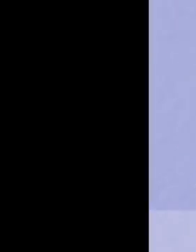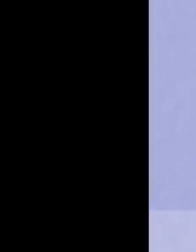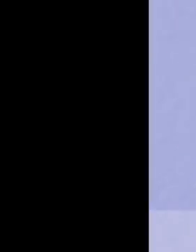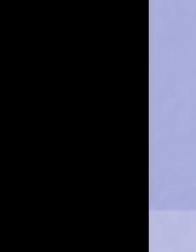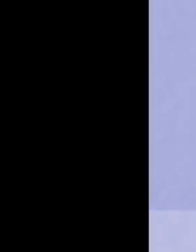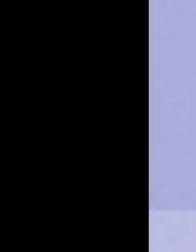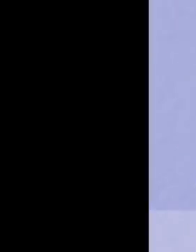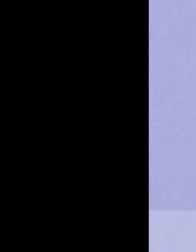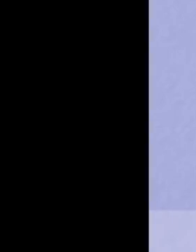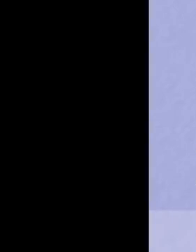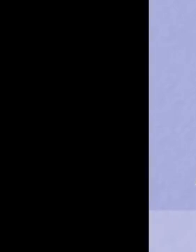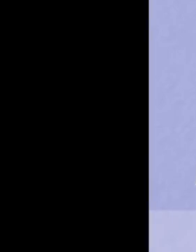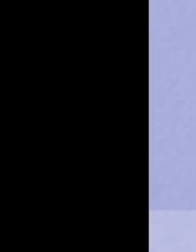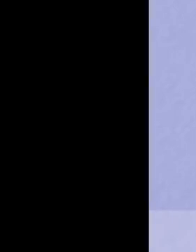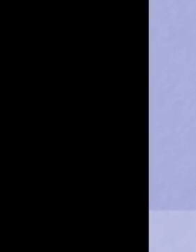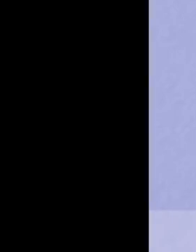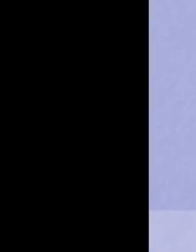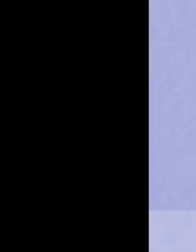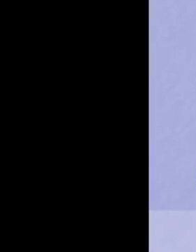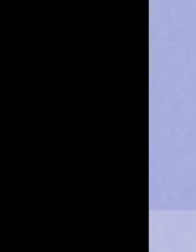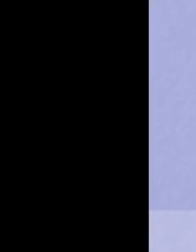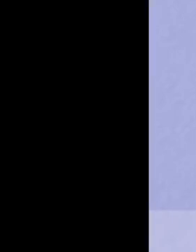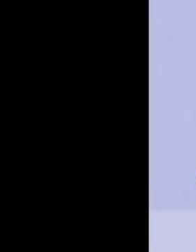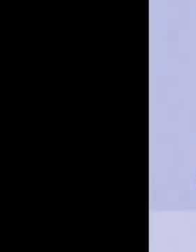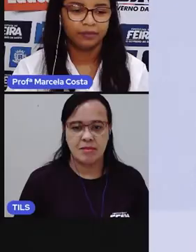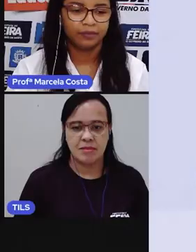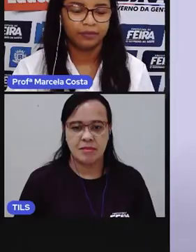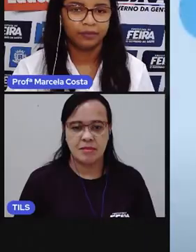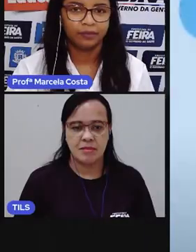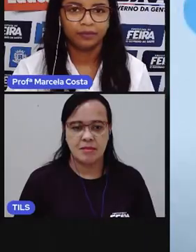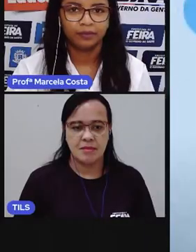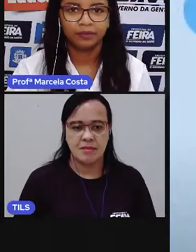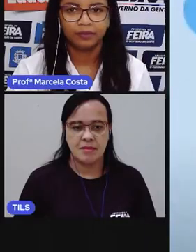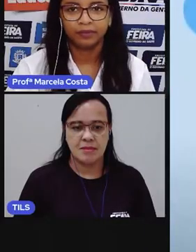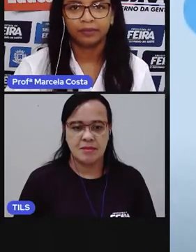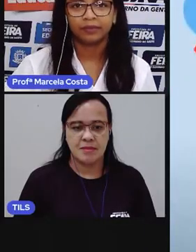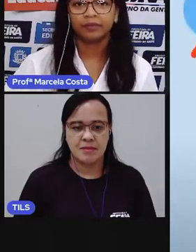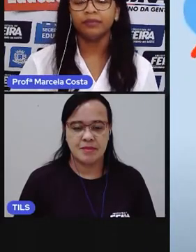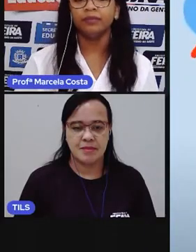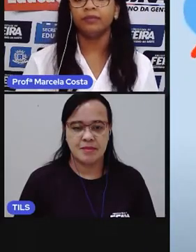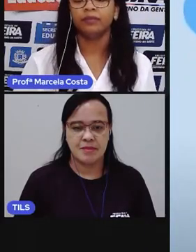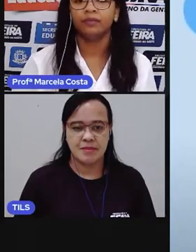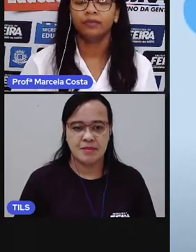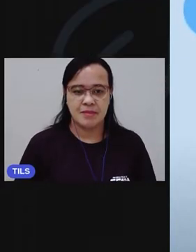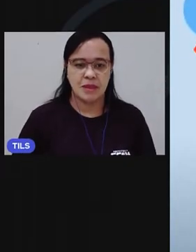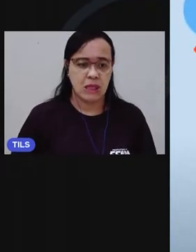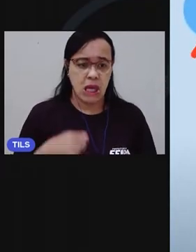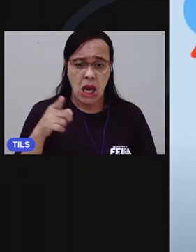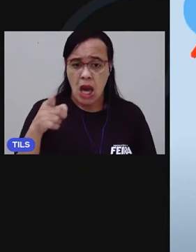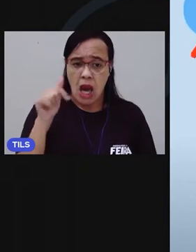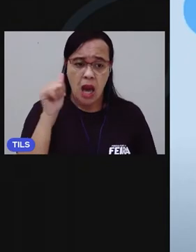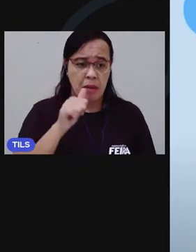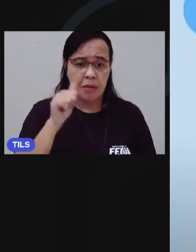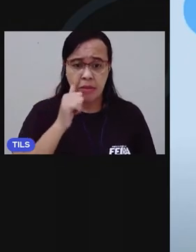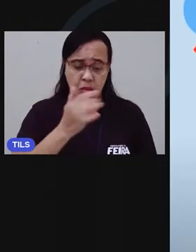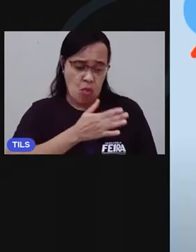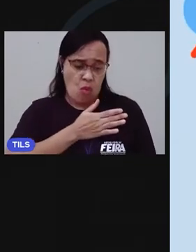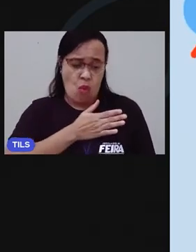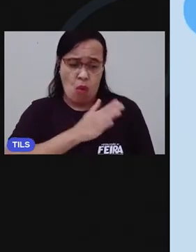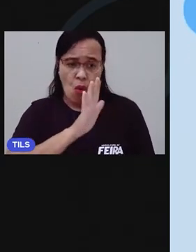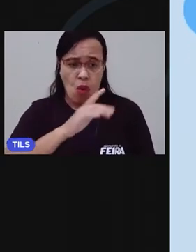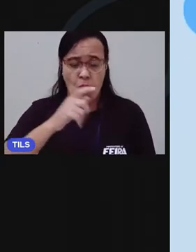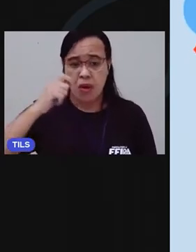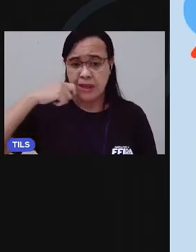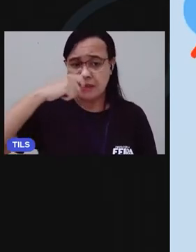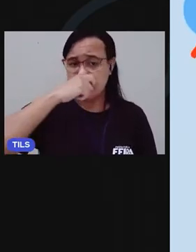Aninha era uma menina muito legal, mas ela tinha um defeito. Ela não gostava de escovar os dentes. A